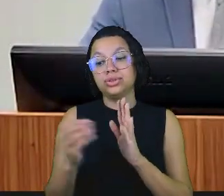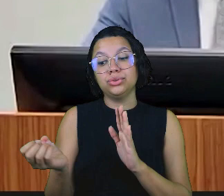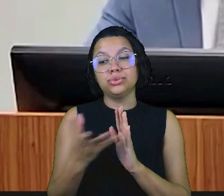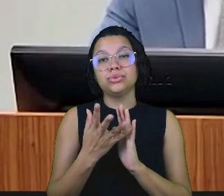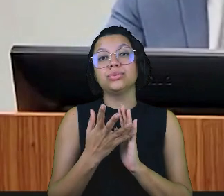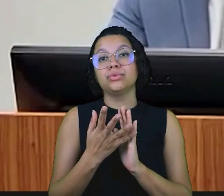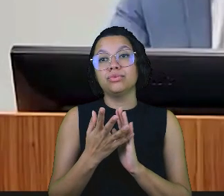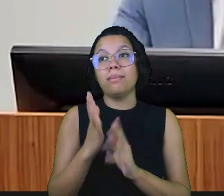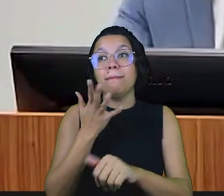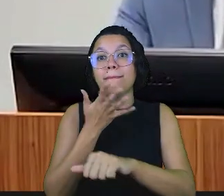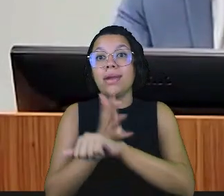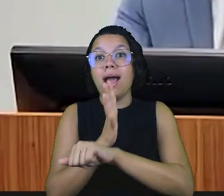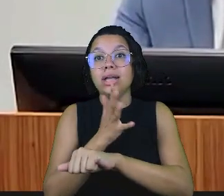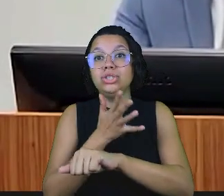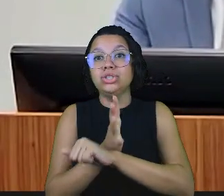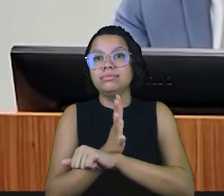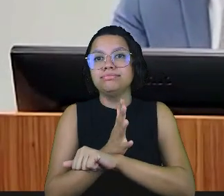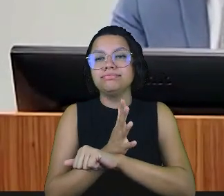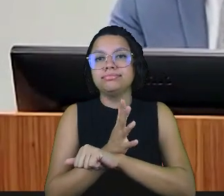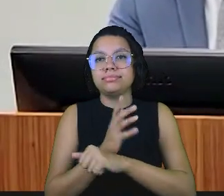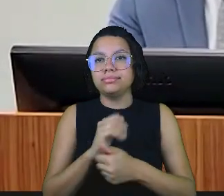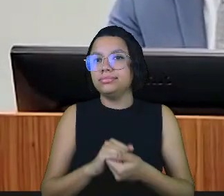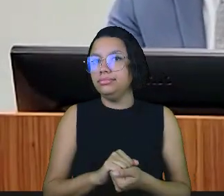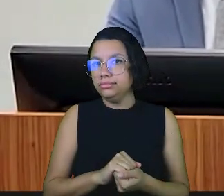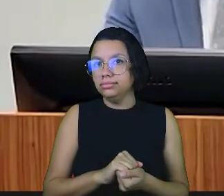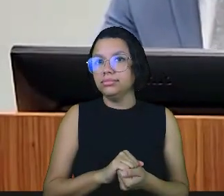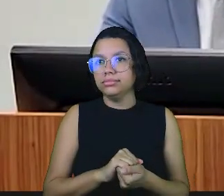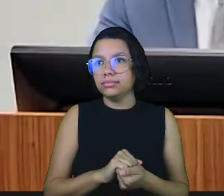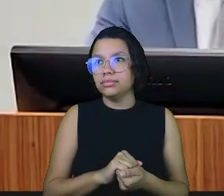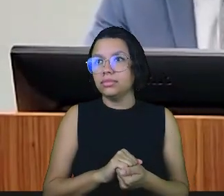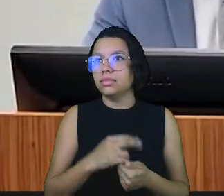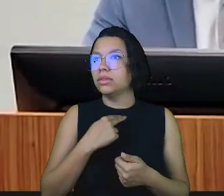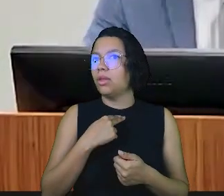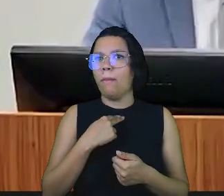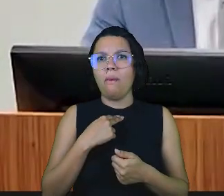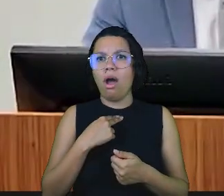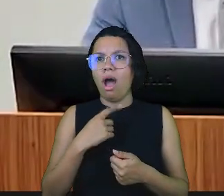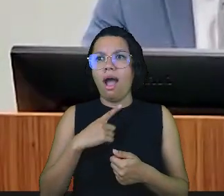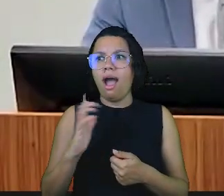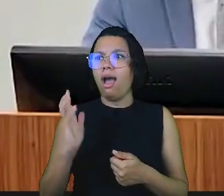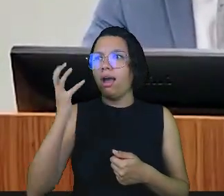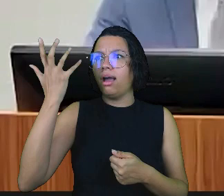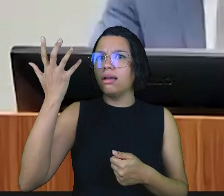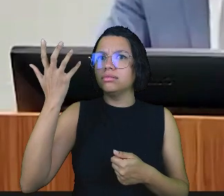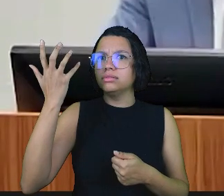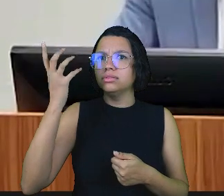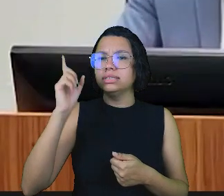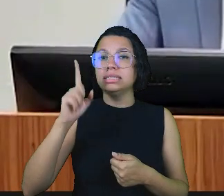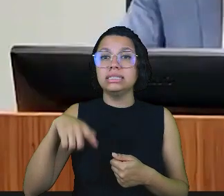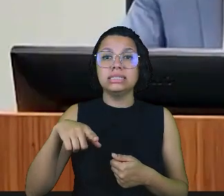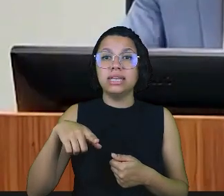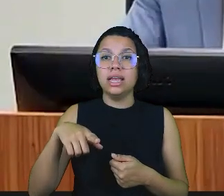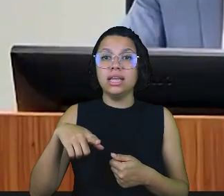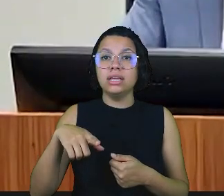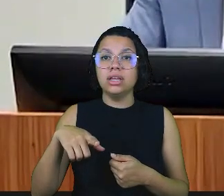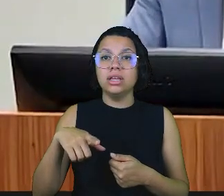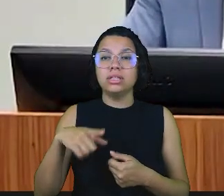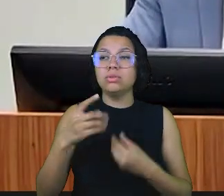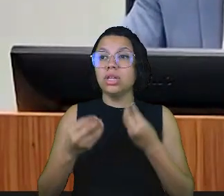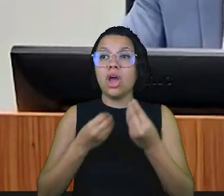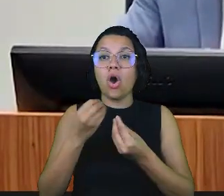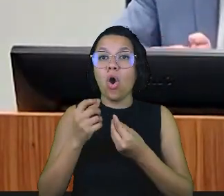Praticabilidade. Nós não podemos tomar decisões, deliberações que sejam impraticáveis, por mais que